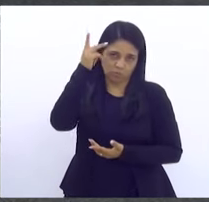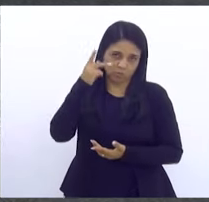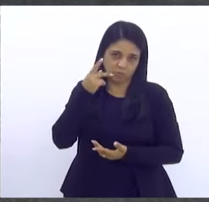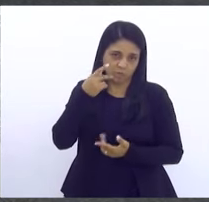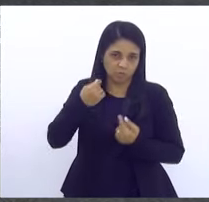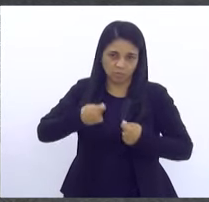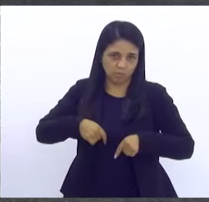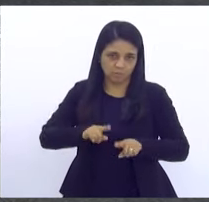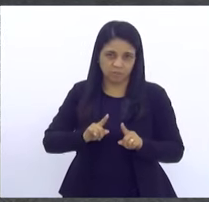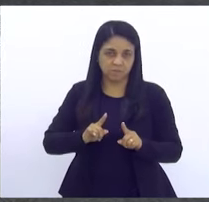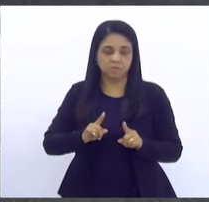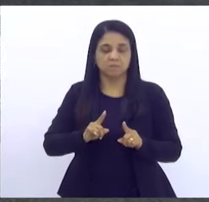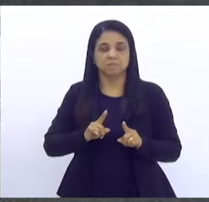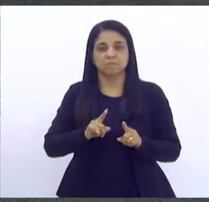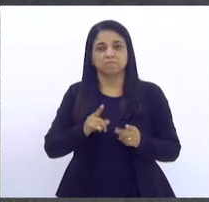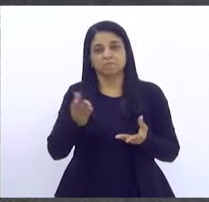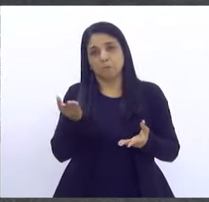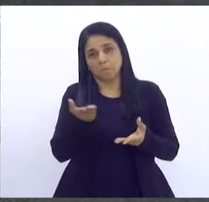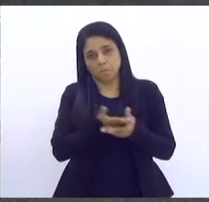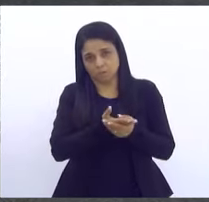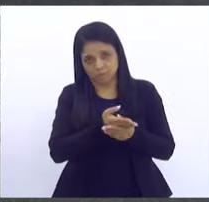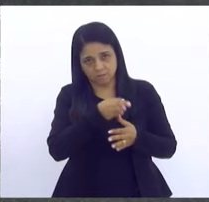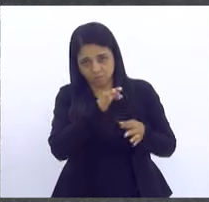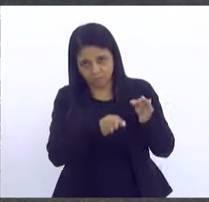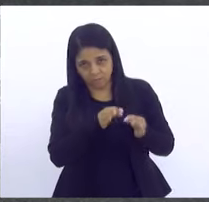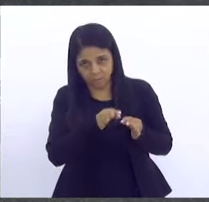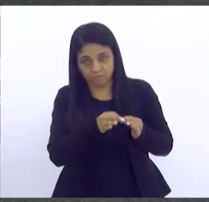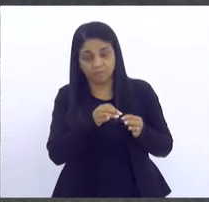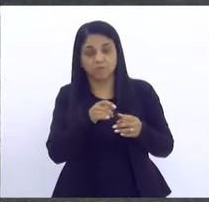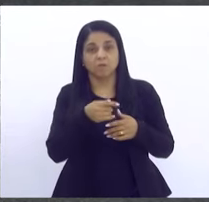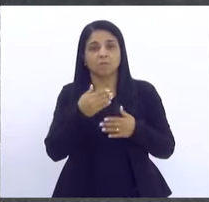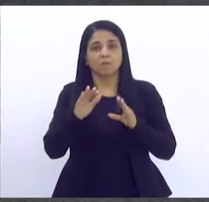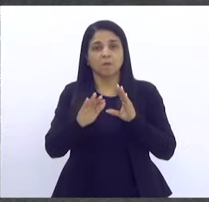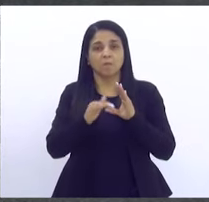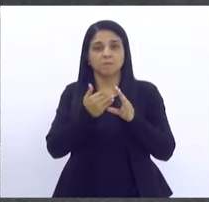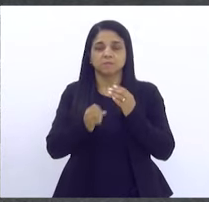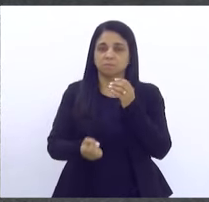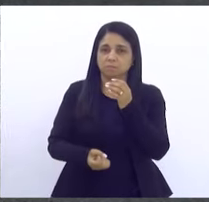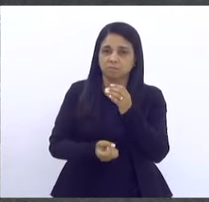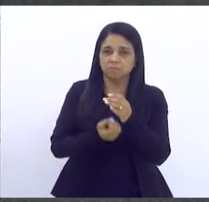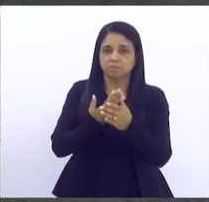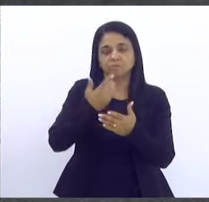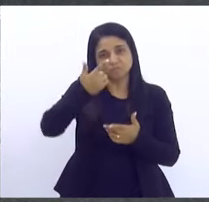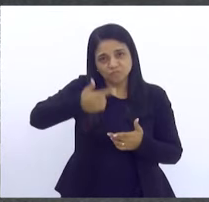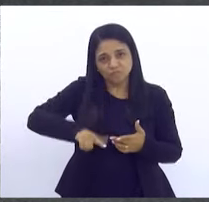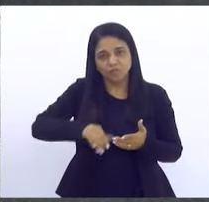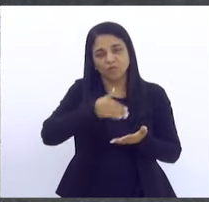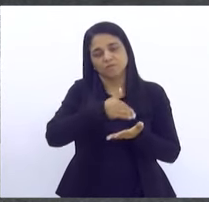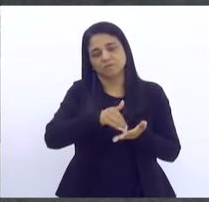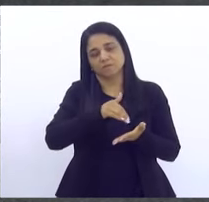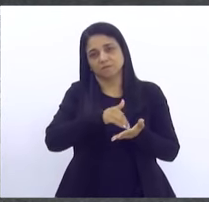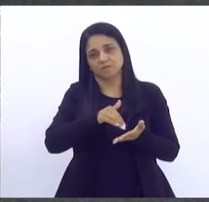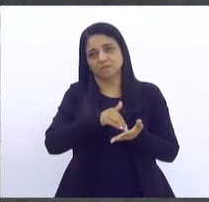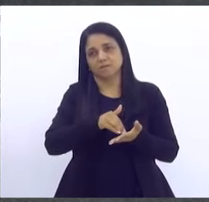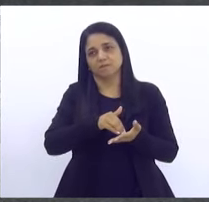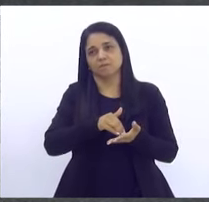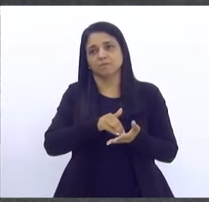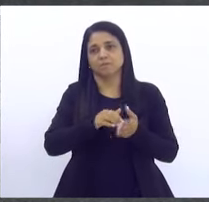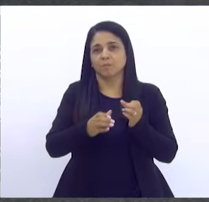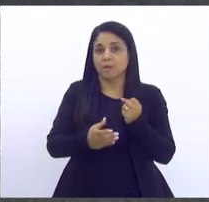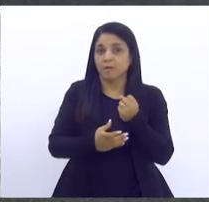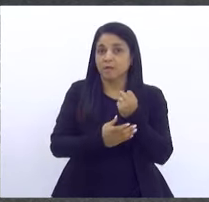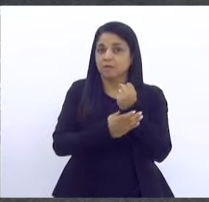outra judicialização, venha uma mensagem para criar essa secretaria. Um ponto importantíssimo na garantia